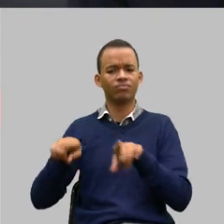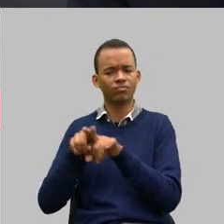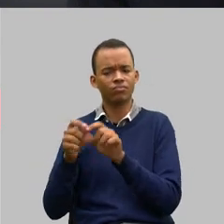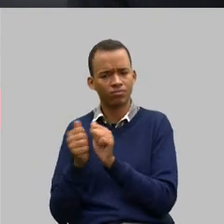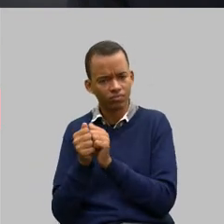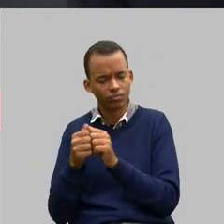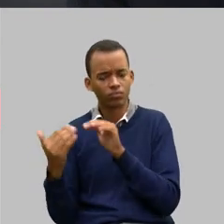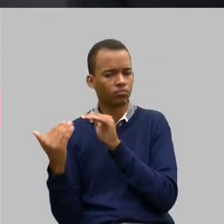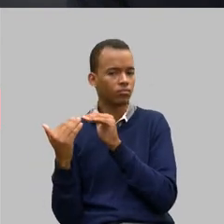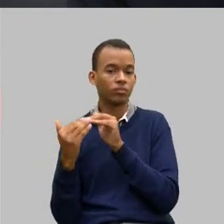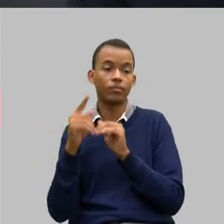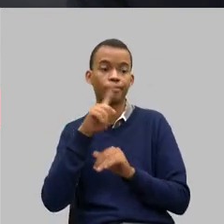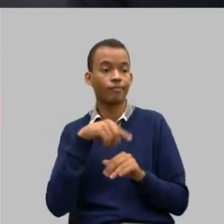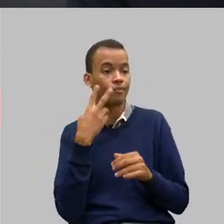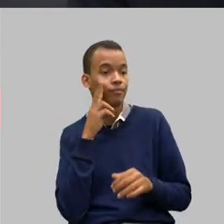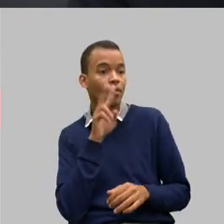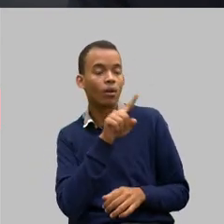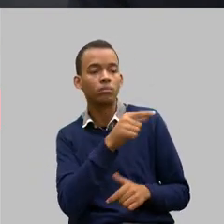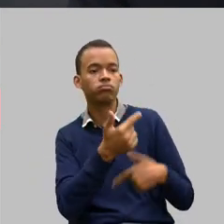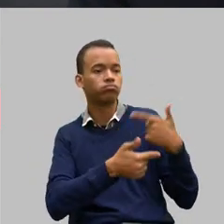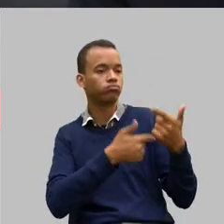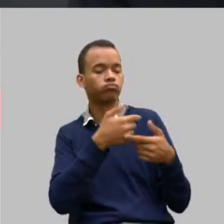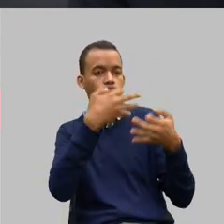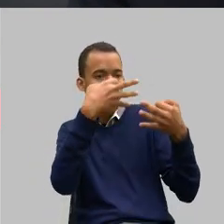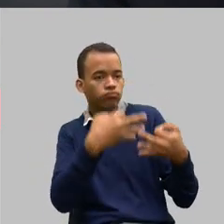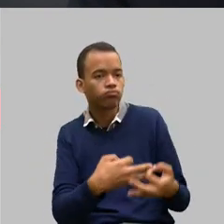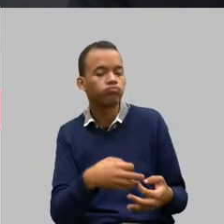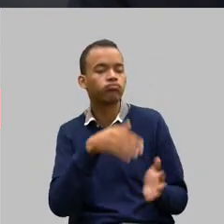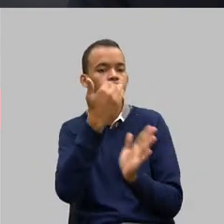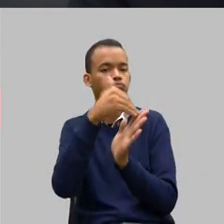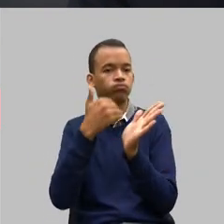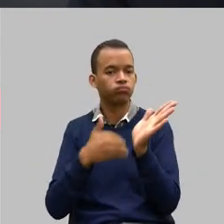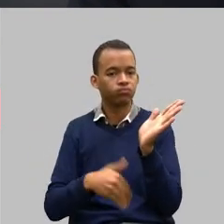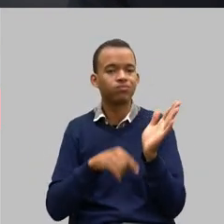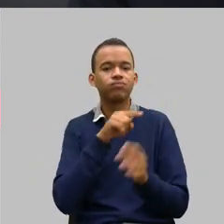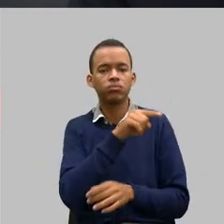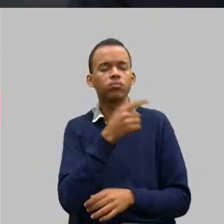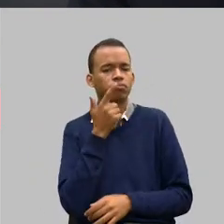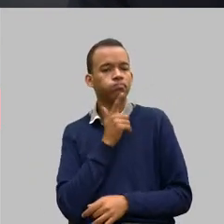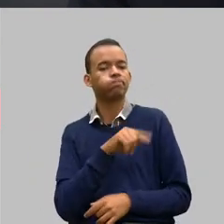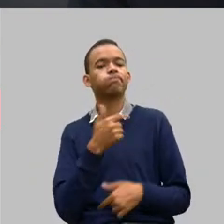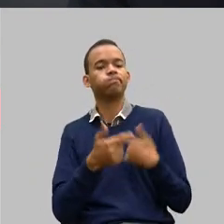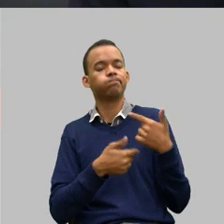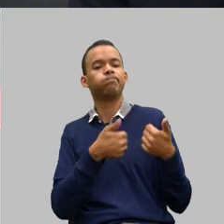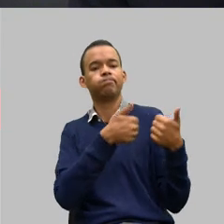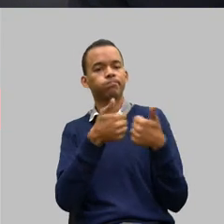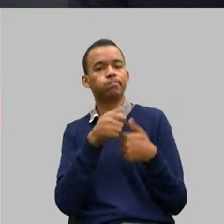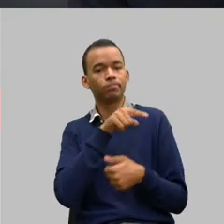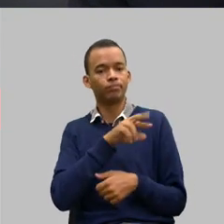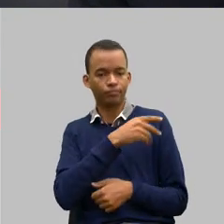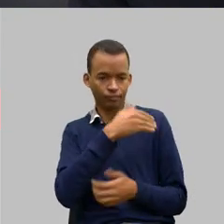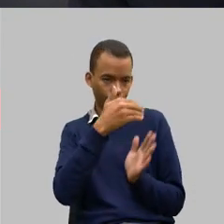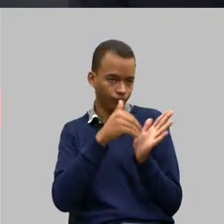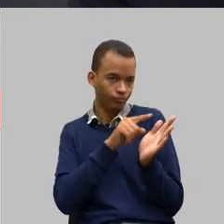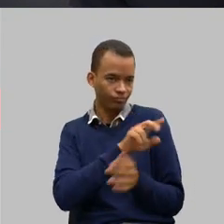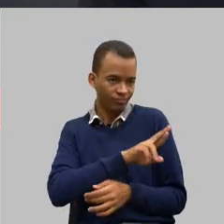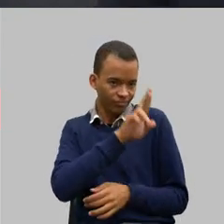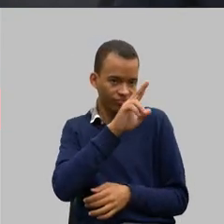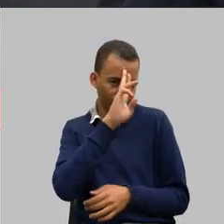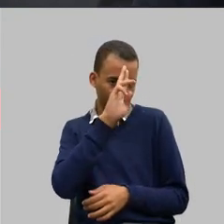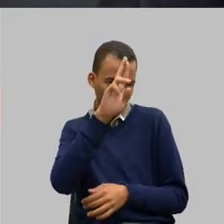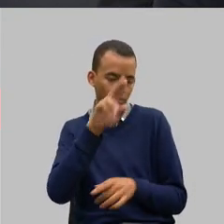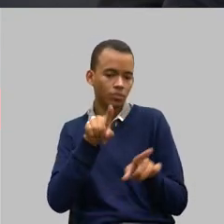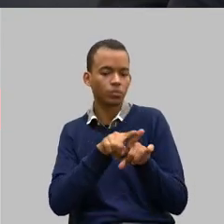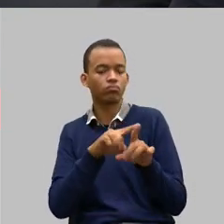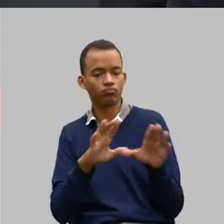é o reconhecimento do trabalho sério da secretaria e liderado pelo nosso secretário mas também por toda a sua